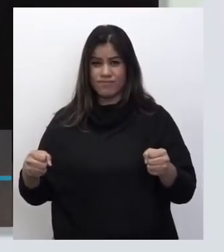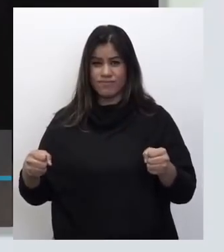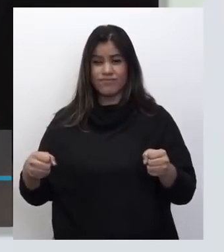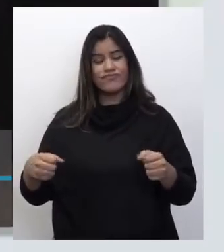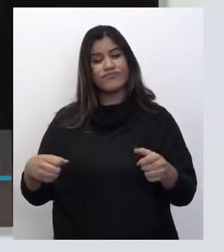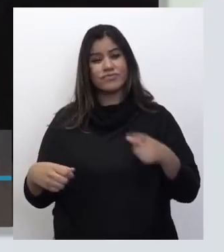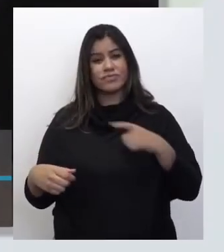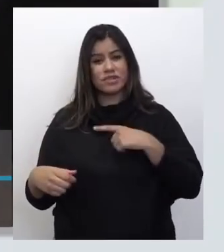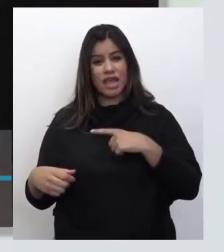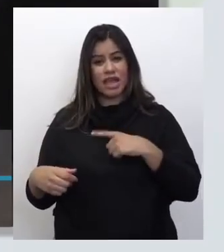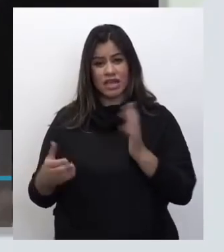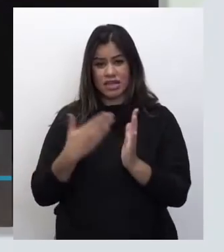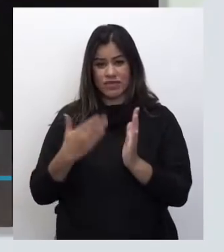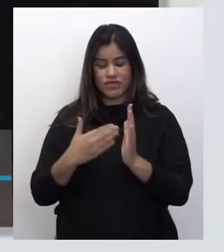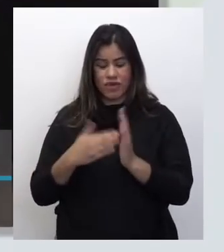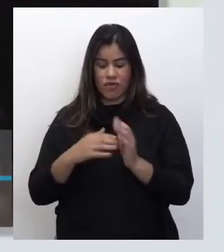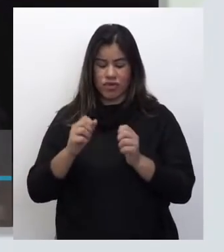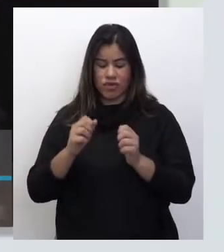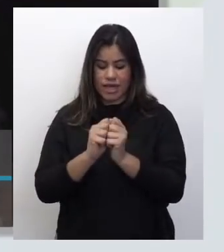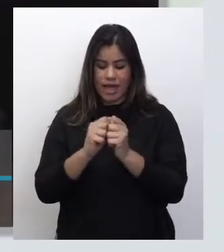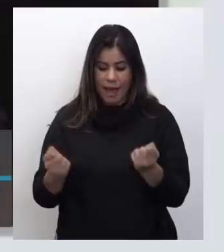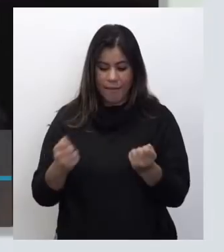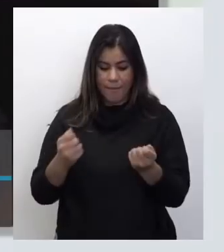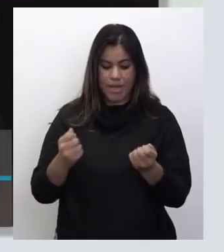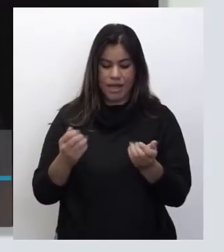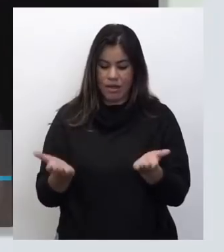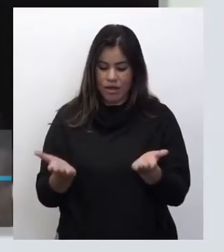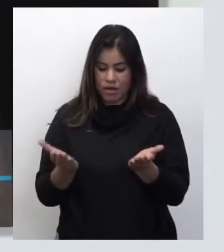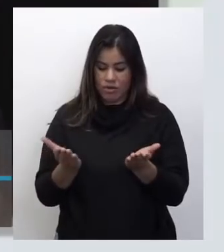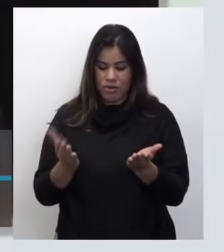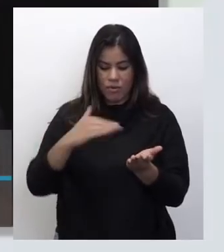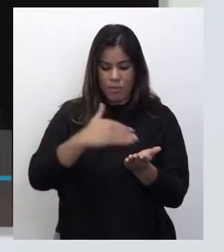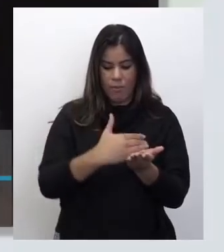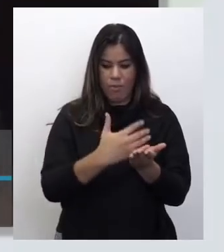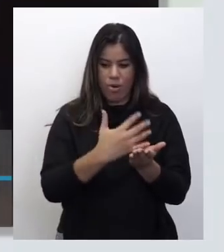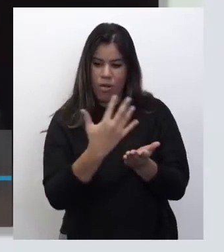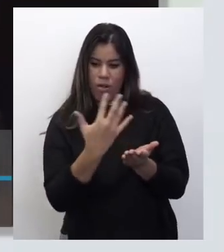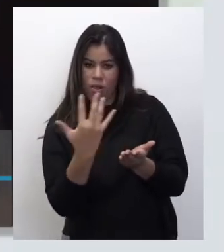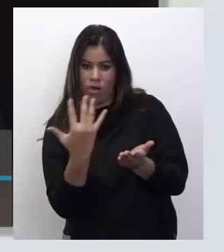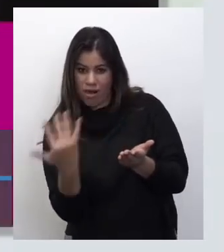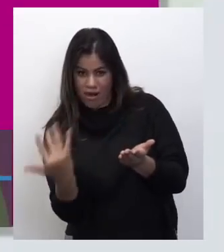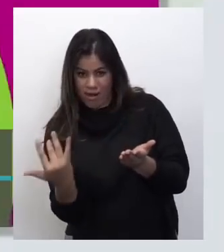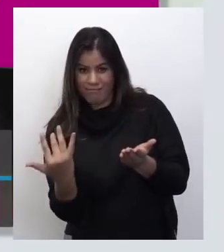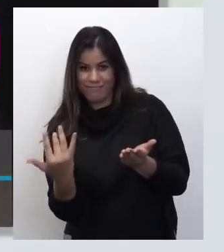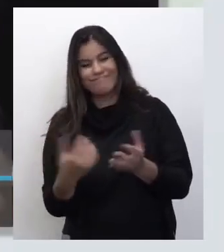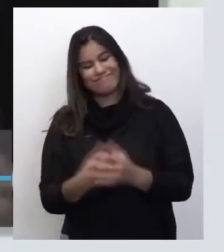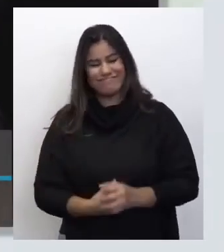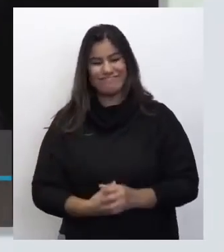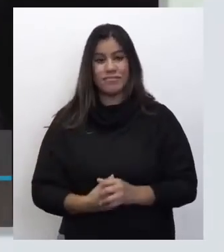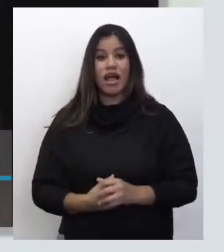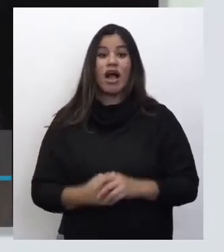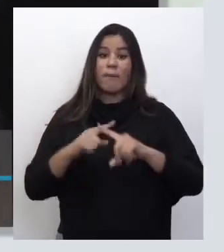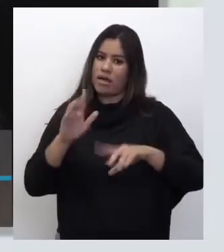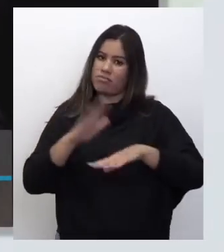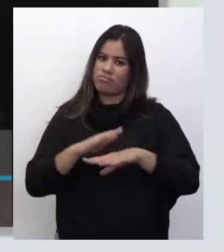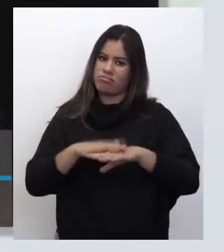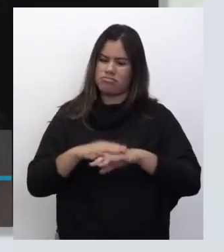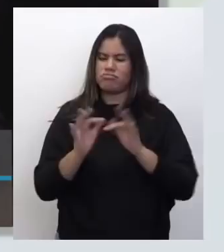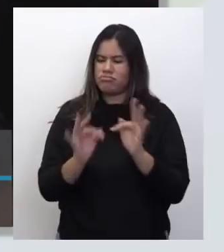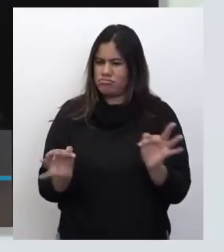são assim, né? Então eu vou tentar fazer isso, vamos ver se vai dar certo. Mas vou fazer bem simples. Bom, então o primeiro